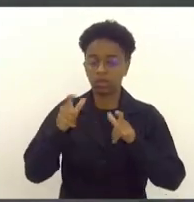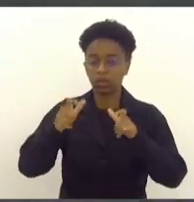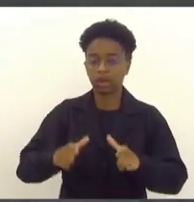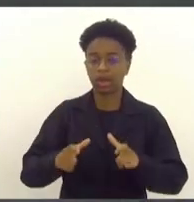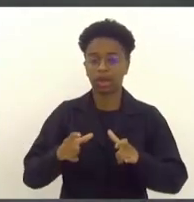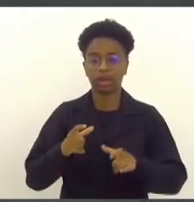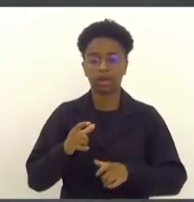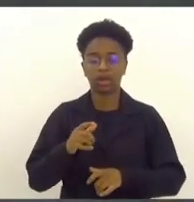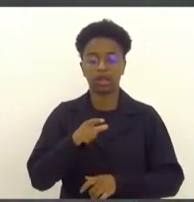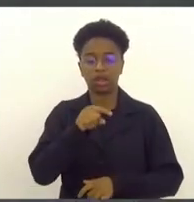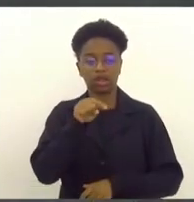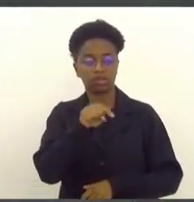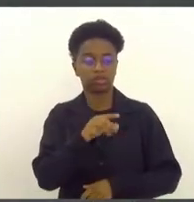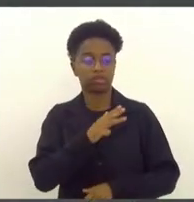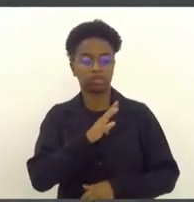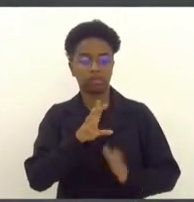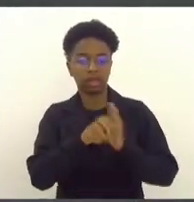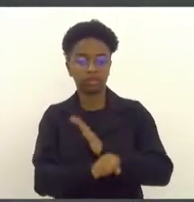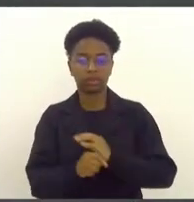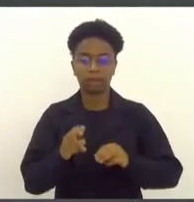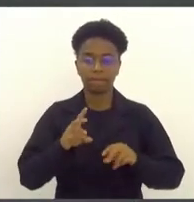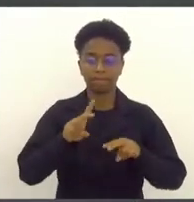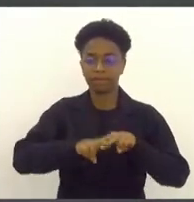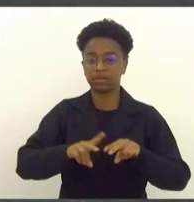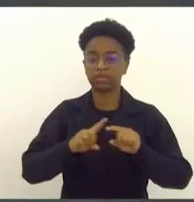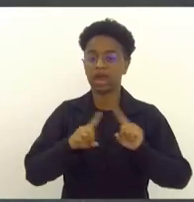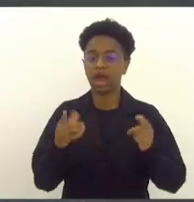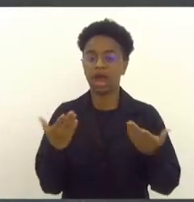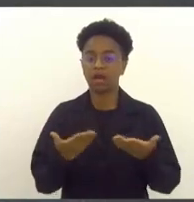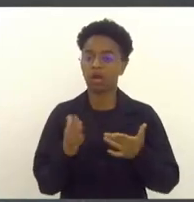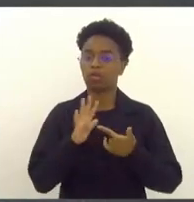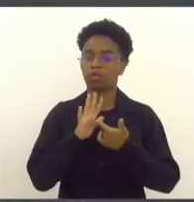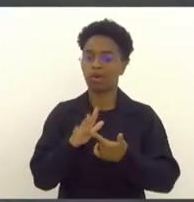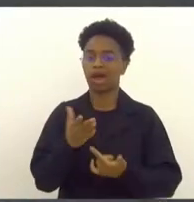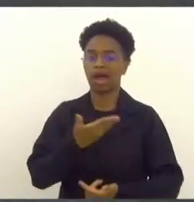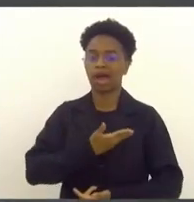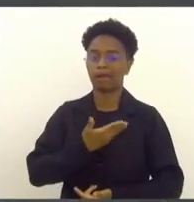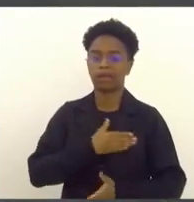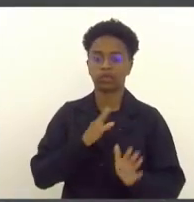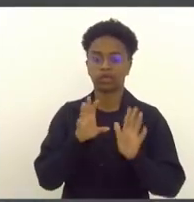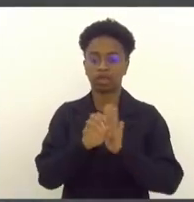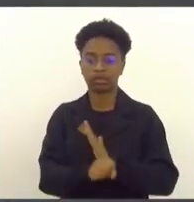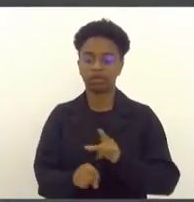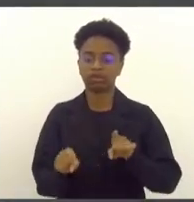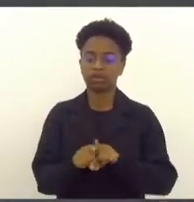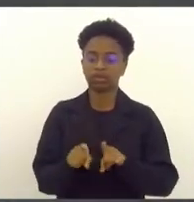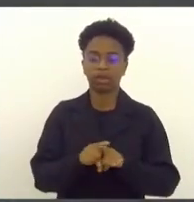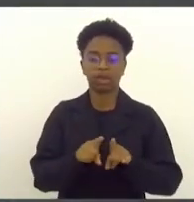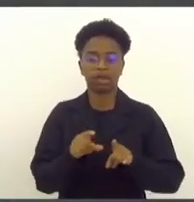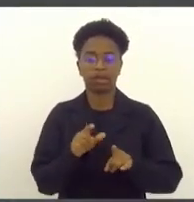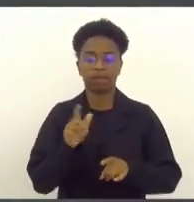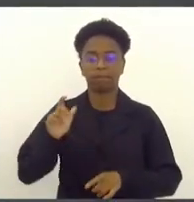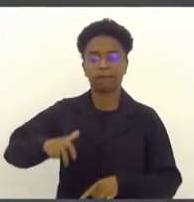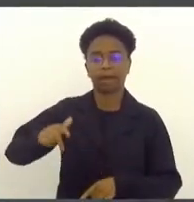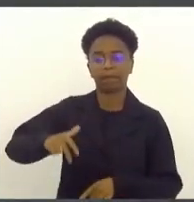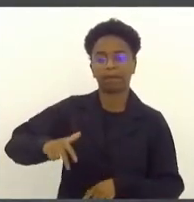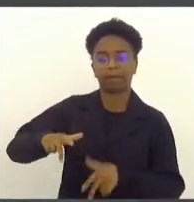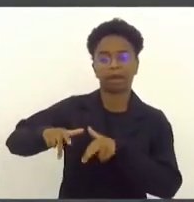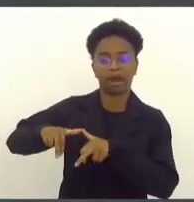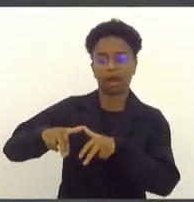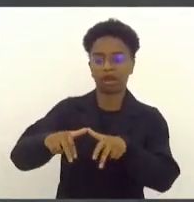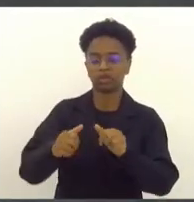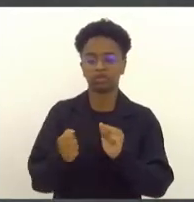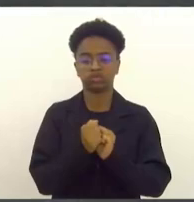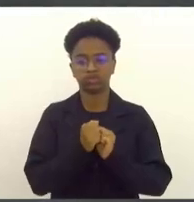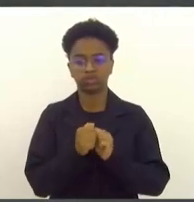curiosamente agora ele pousa de amigo número um do ladrão anda fazendo por aí passeatas com